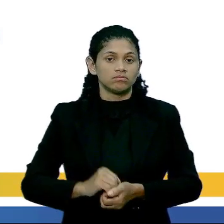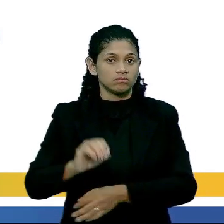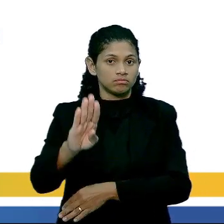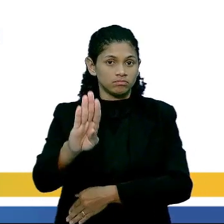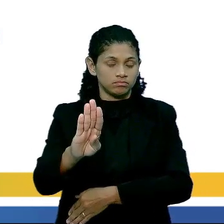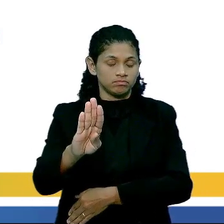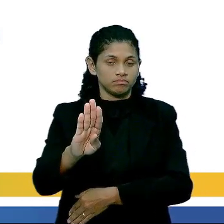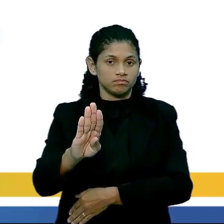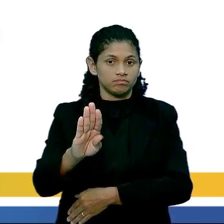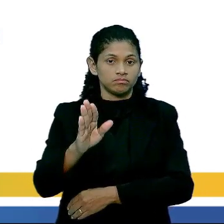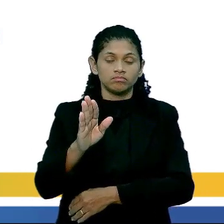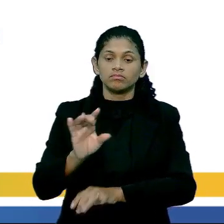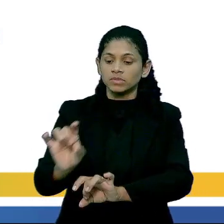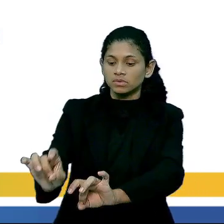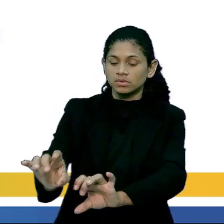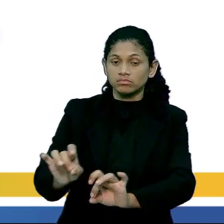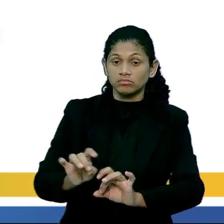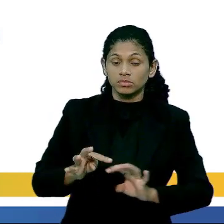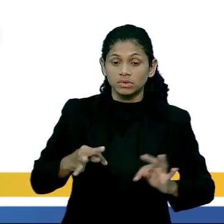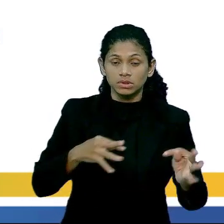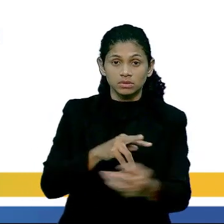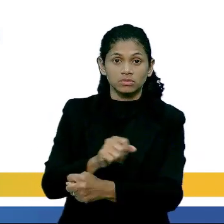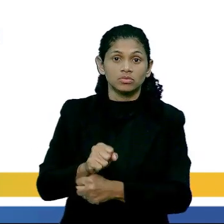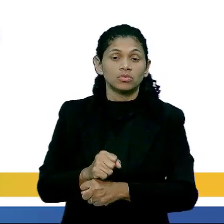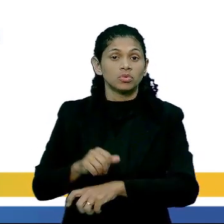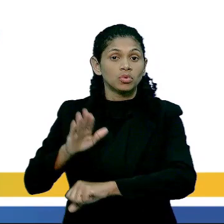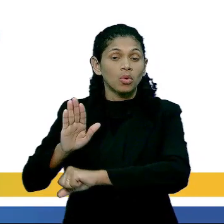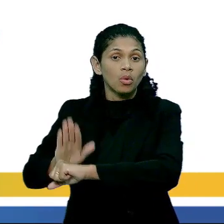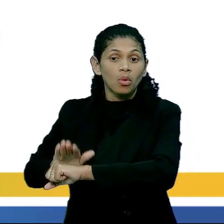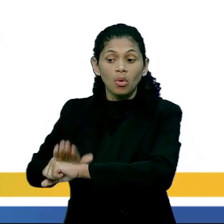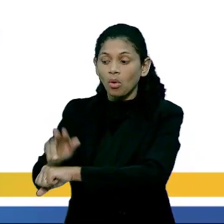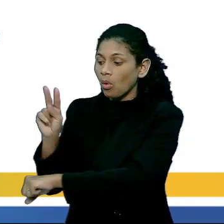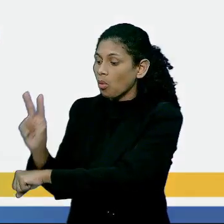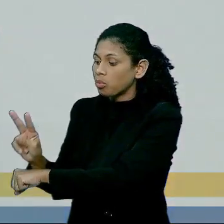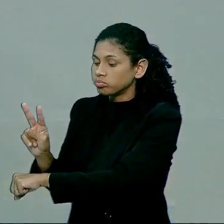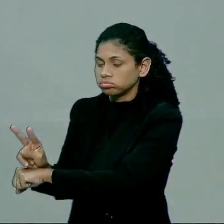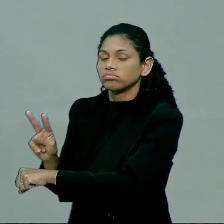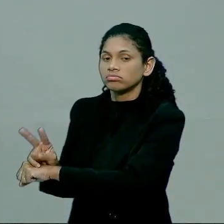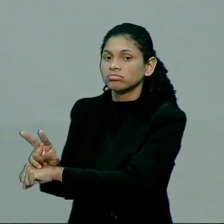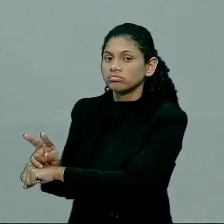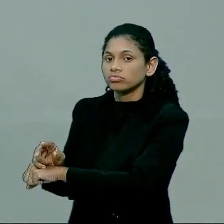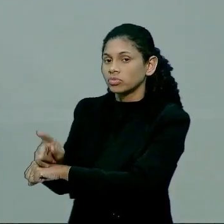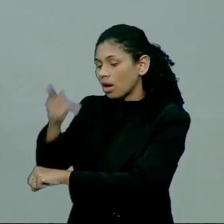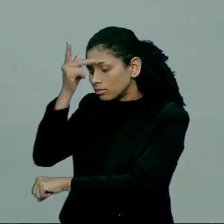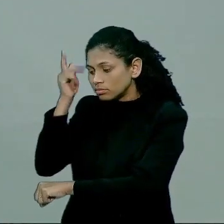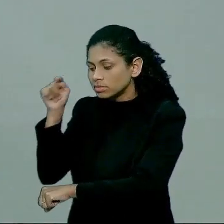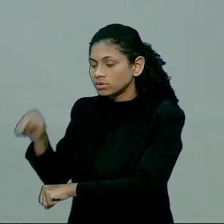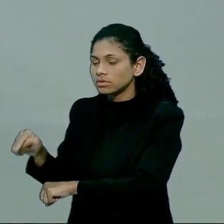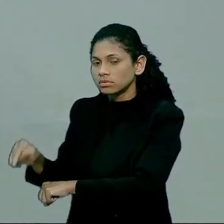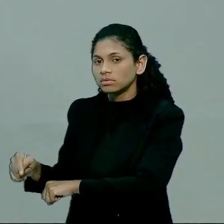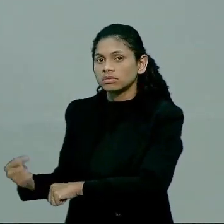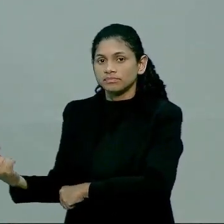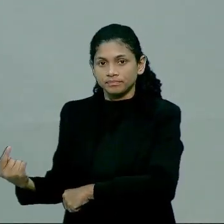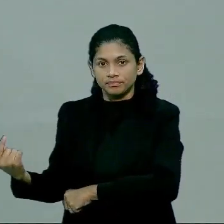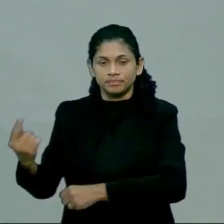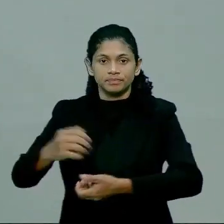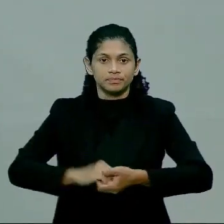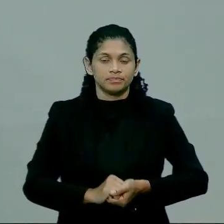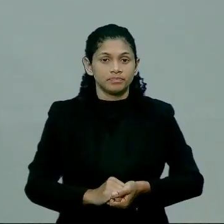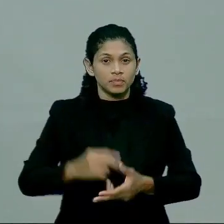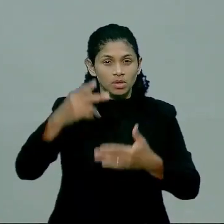ensinar a letra B tá técnicas a todos que tratam de pessoas que estão em situações complicadas é isso galera